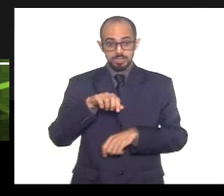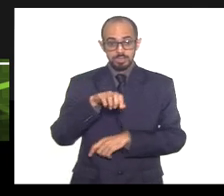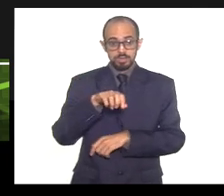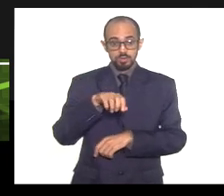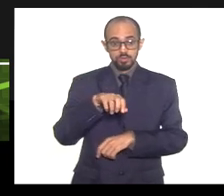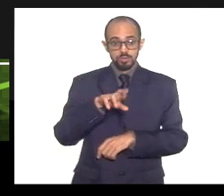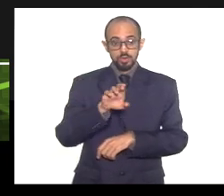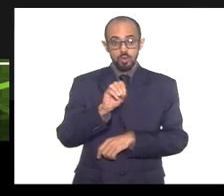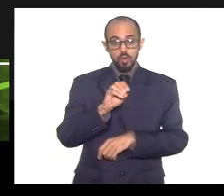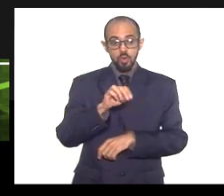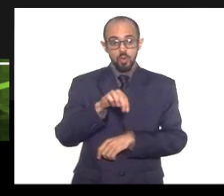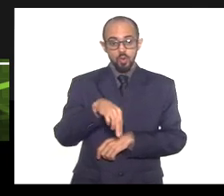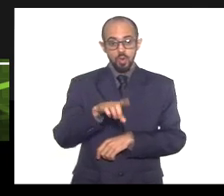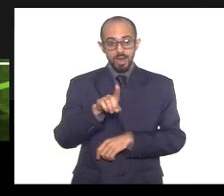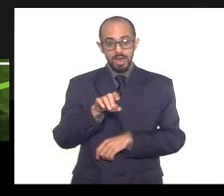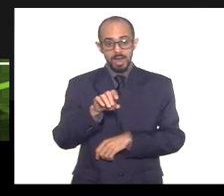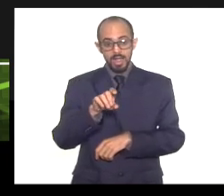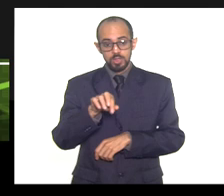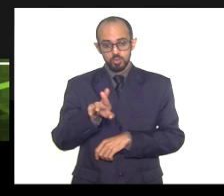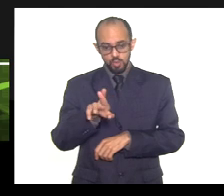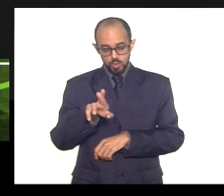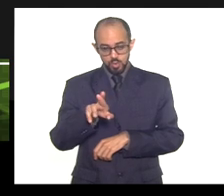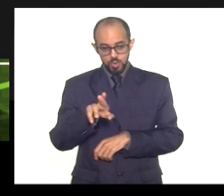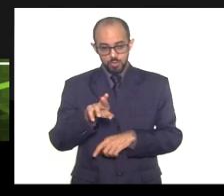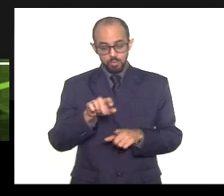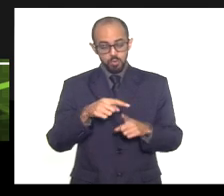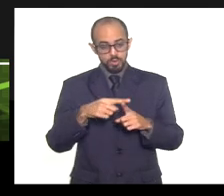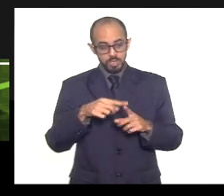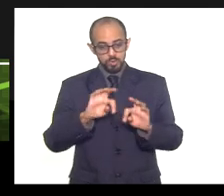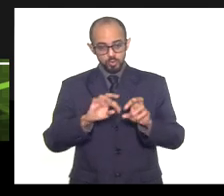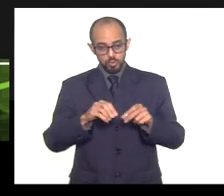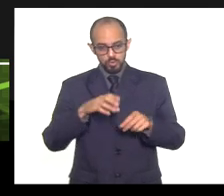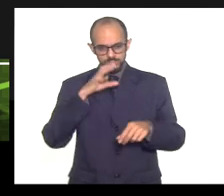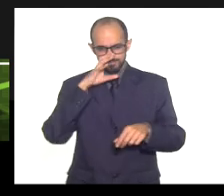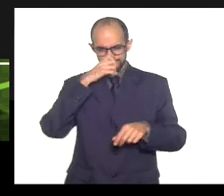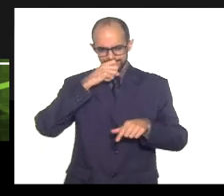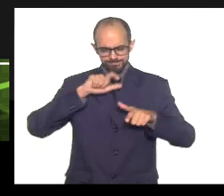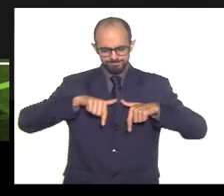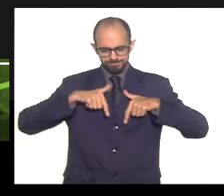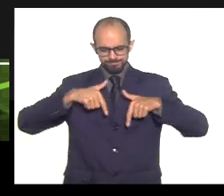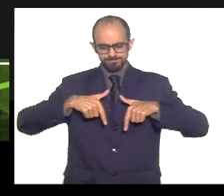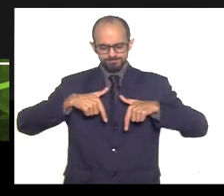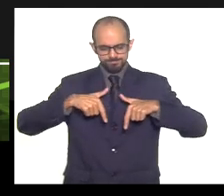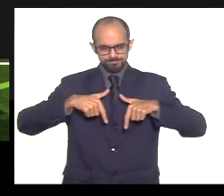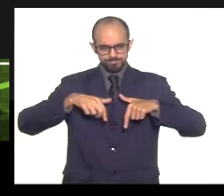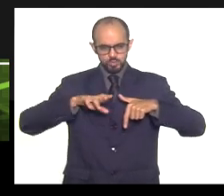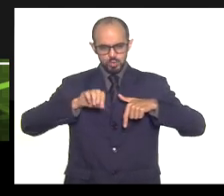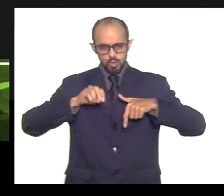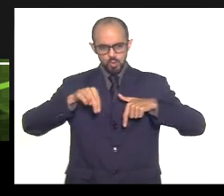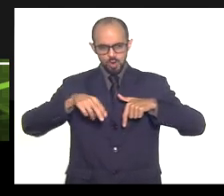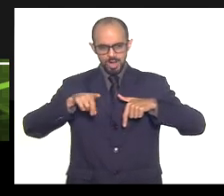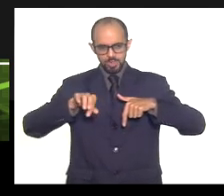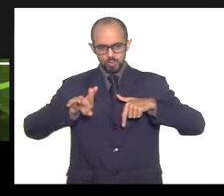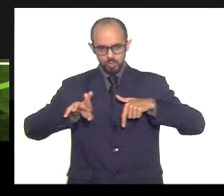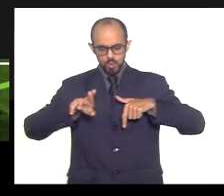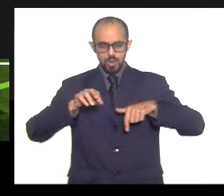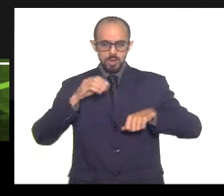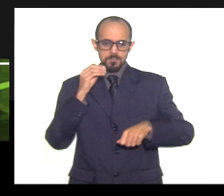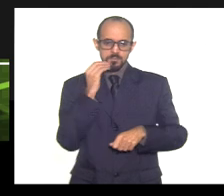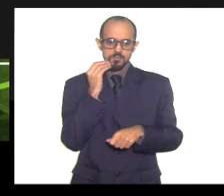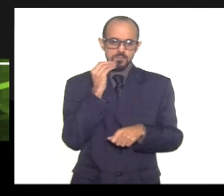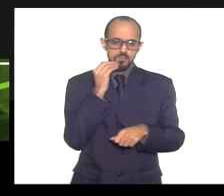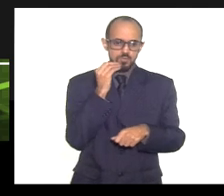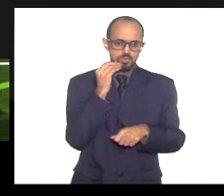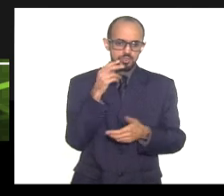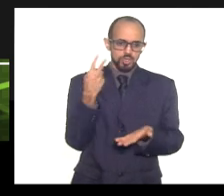que toda essa tecnologia, toda essa dedicação em Roncador poderia vir em